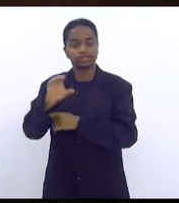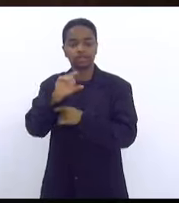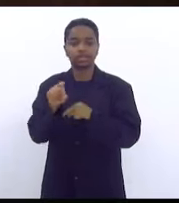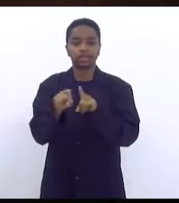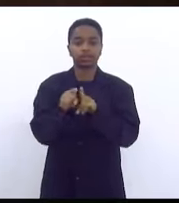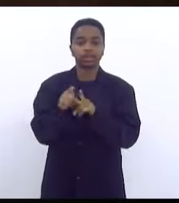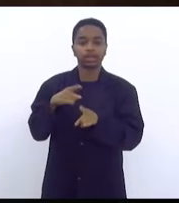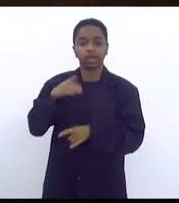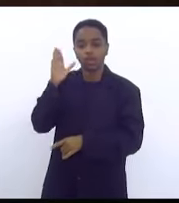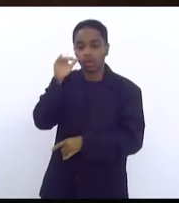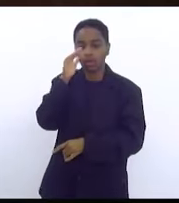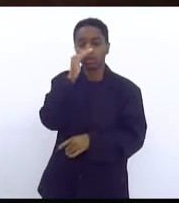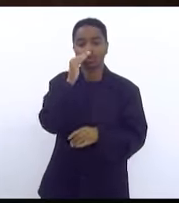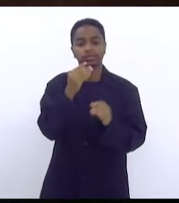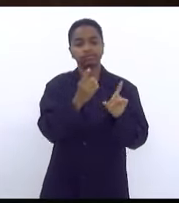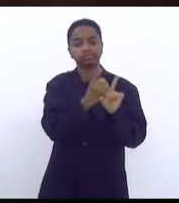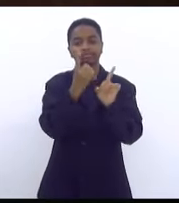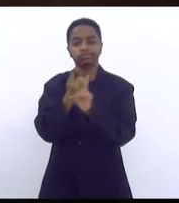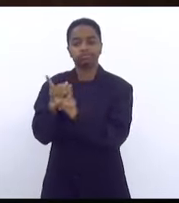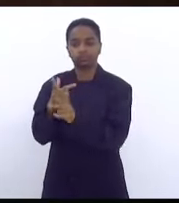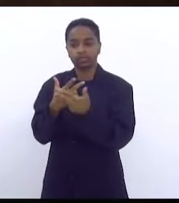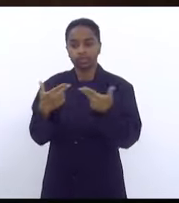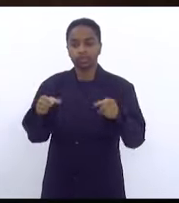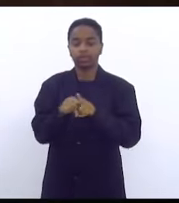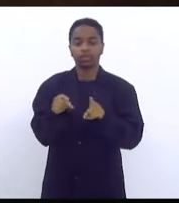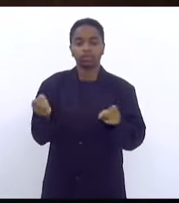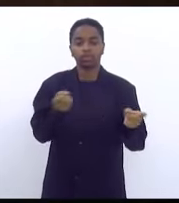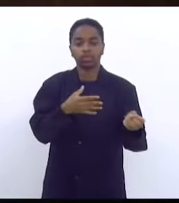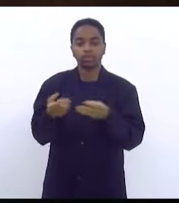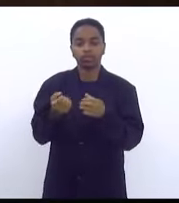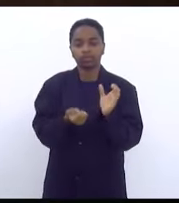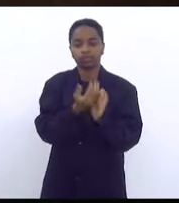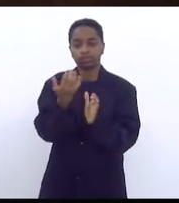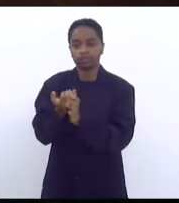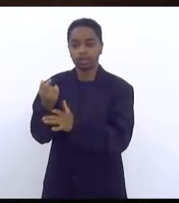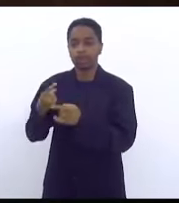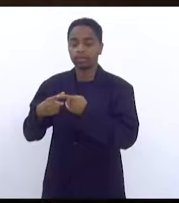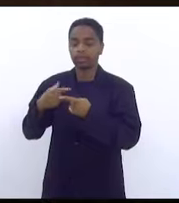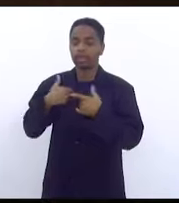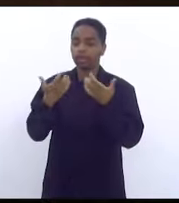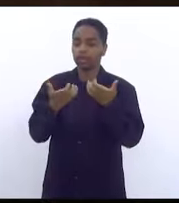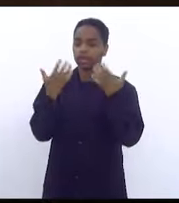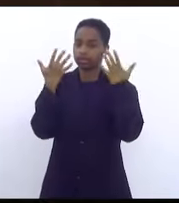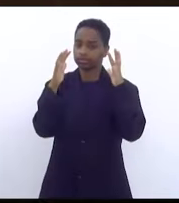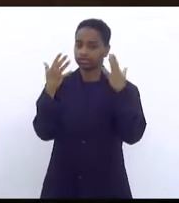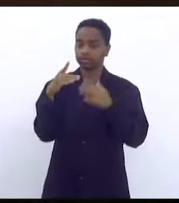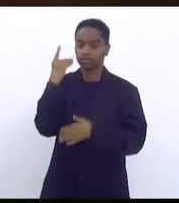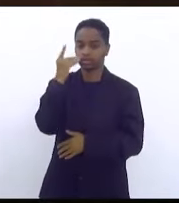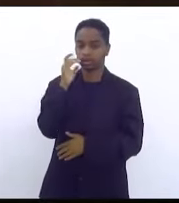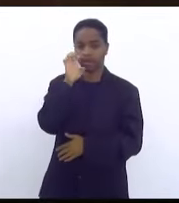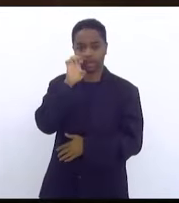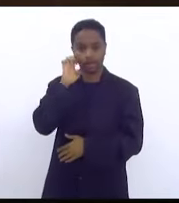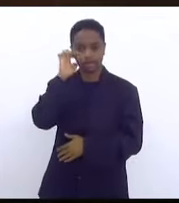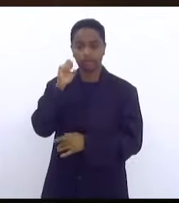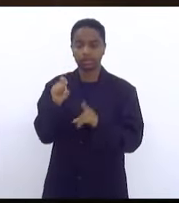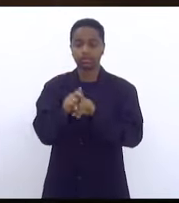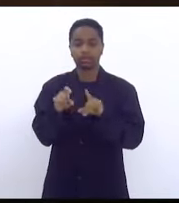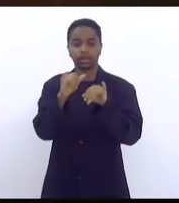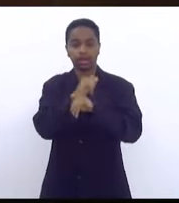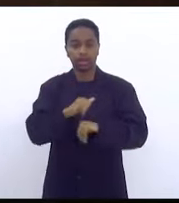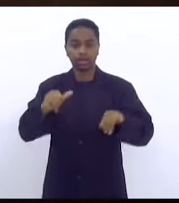das descobertas e de novos feitos, né? Então, eu quero aqui elogiar a deputada Élica, dizer